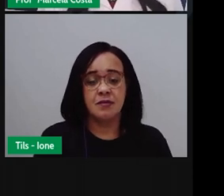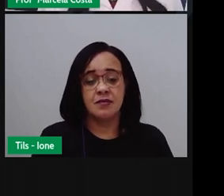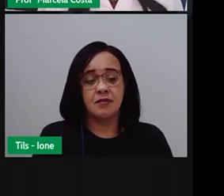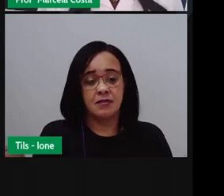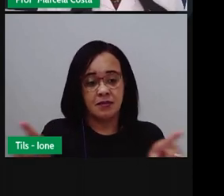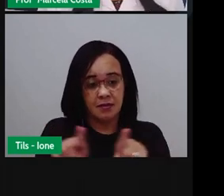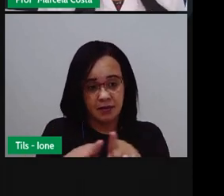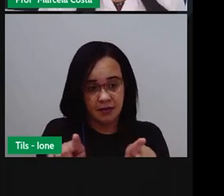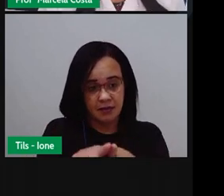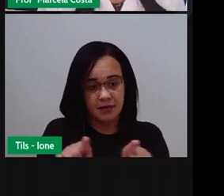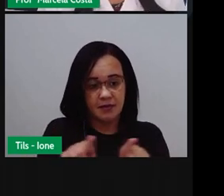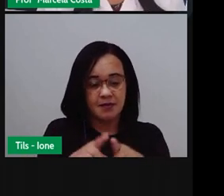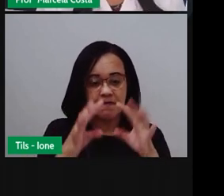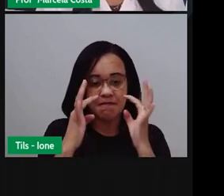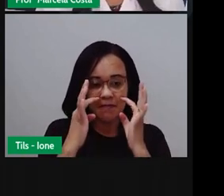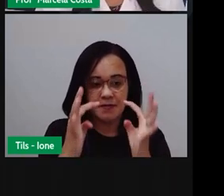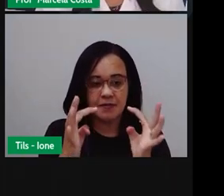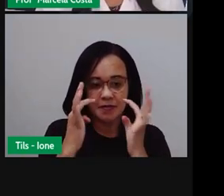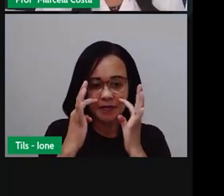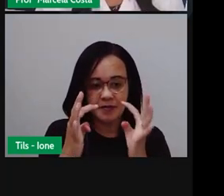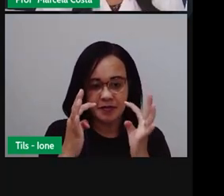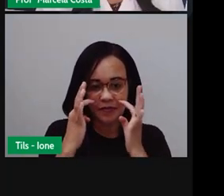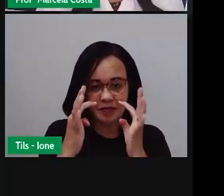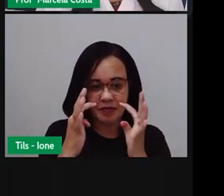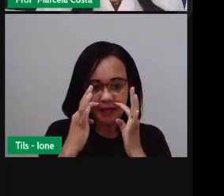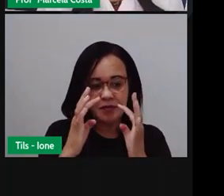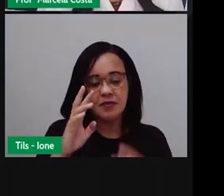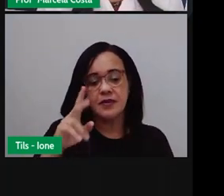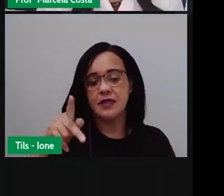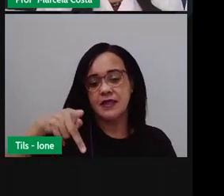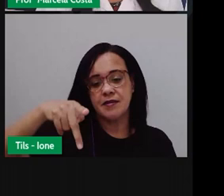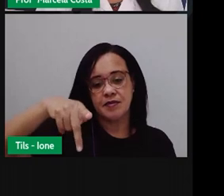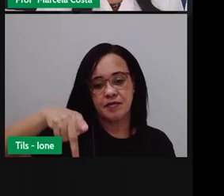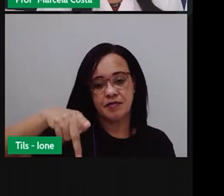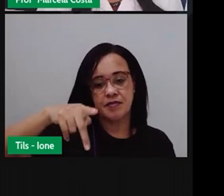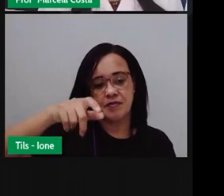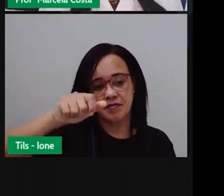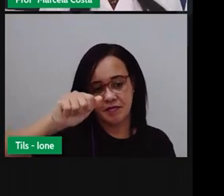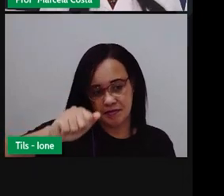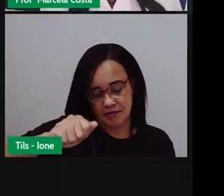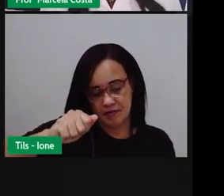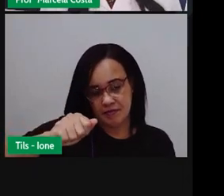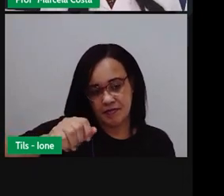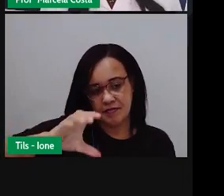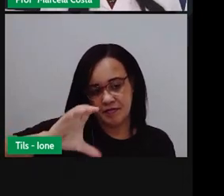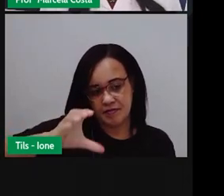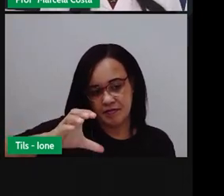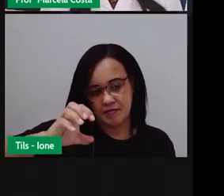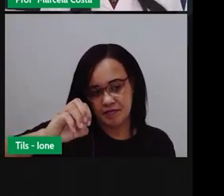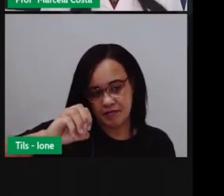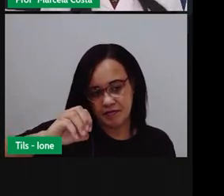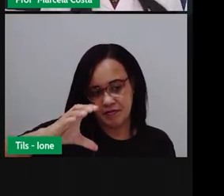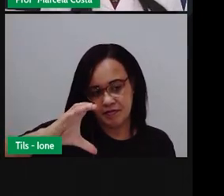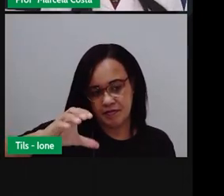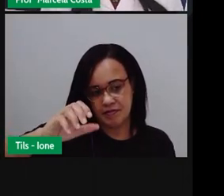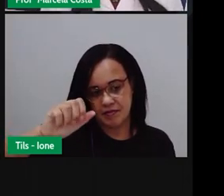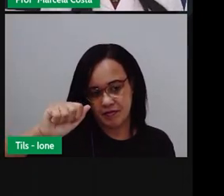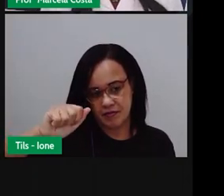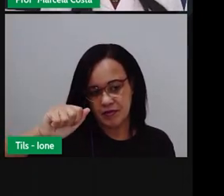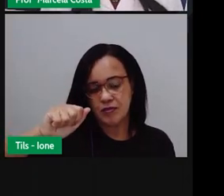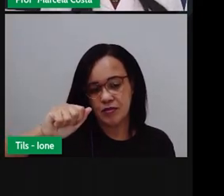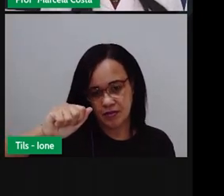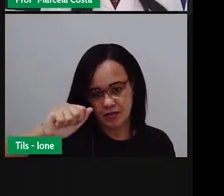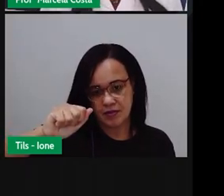Também observa aqui uma paçoca. Ó,